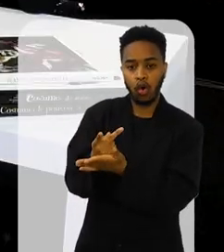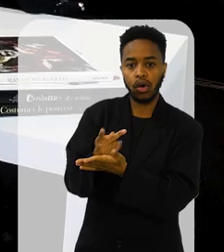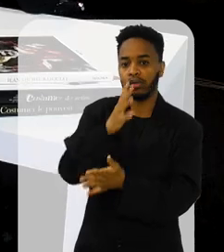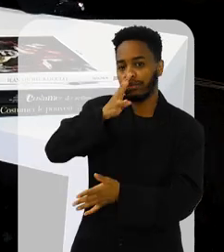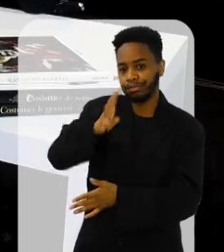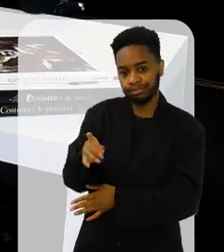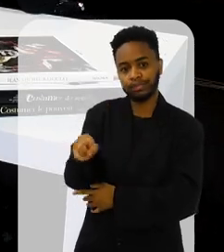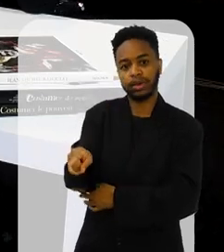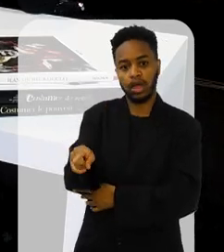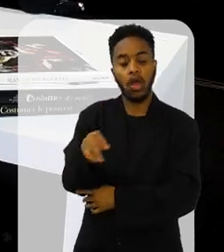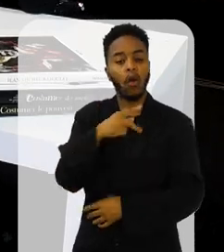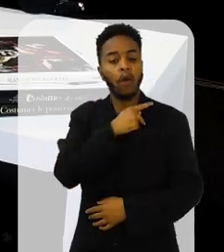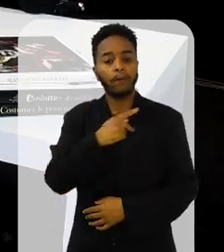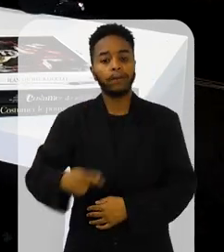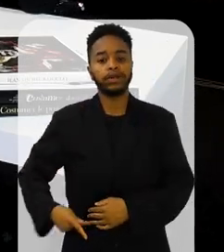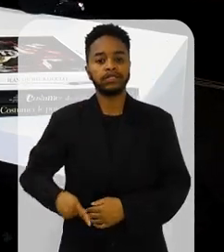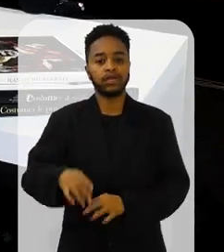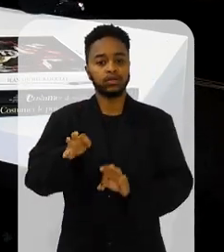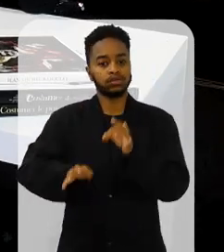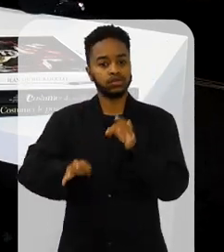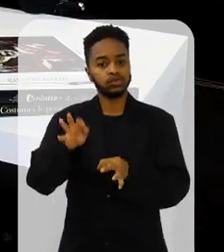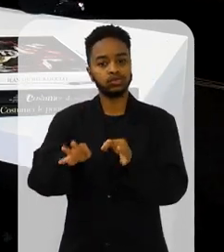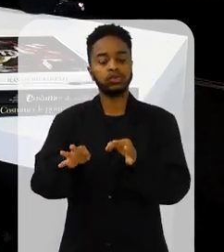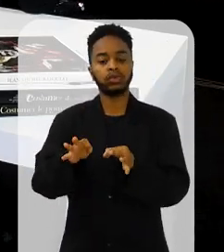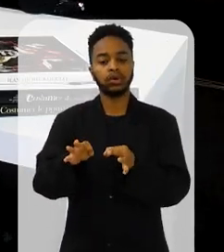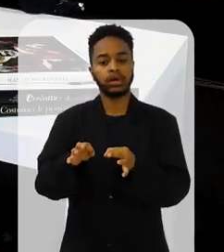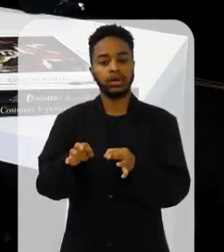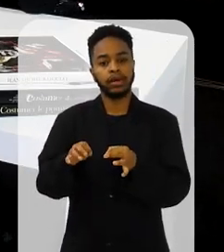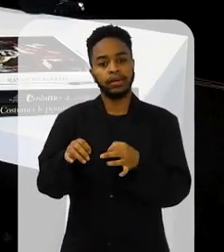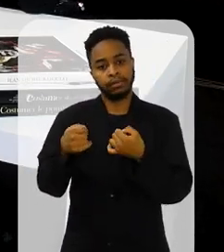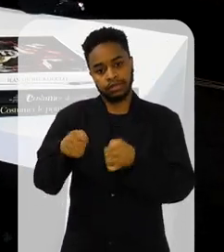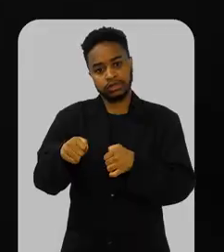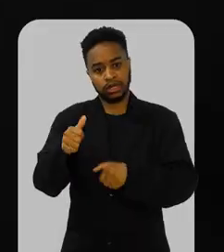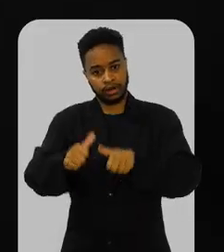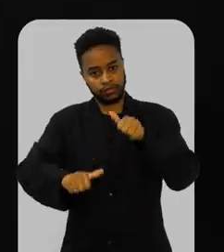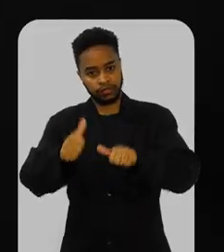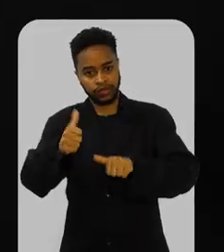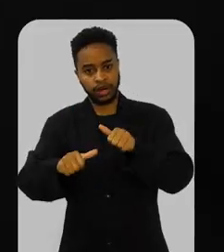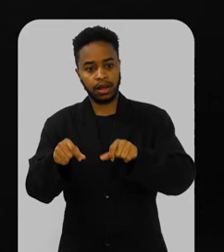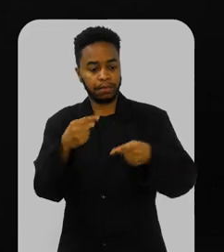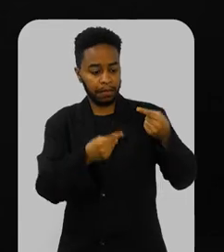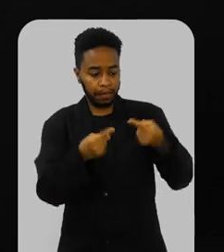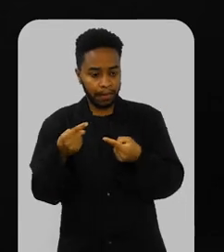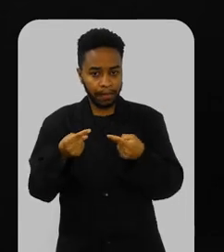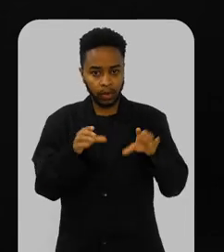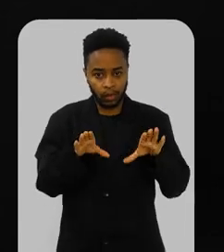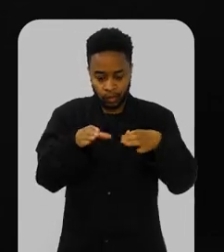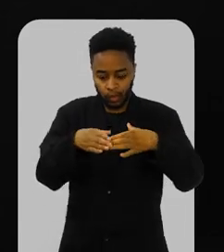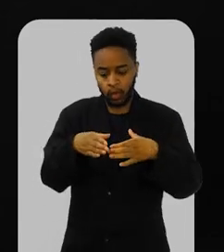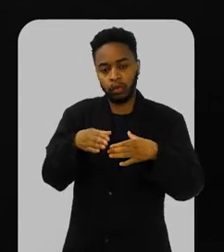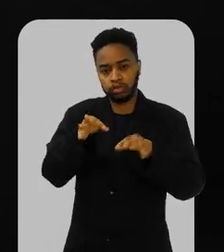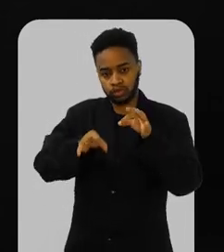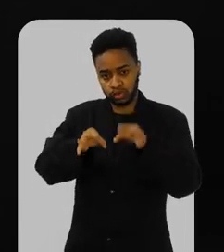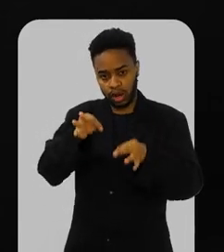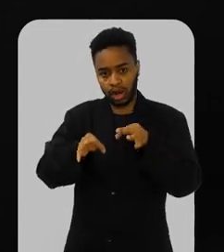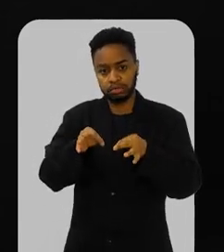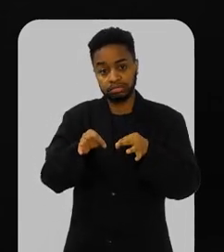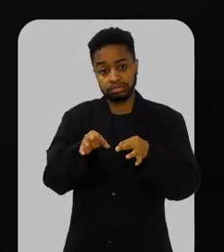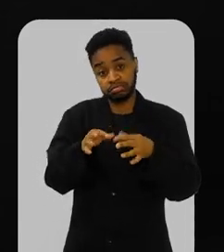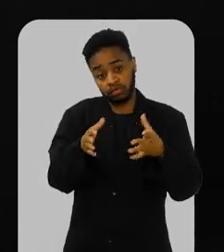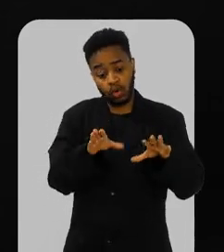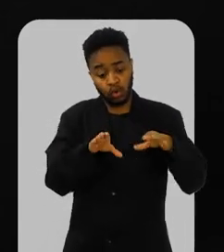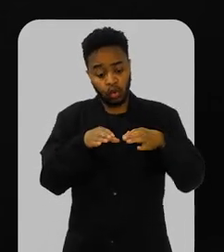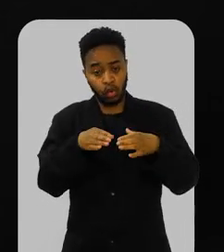nisso aqui. Aí o presidente do júri, ele tem que fazer esse debate com os jurados, que